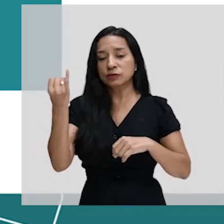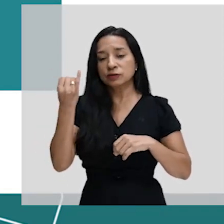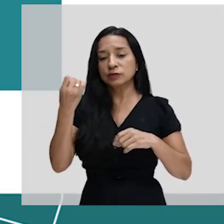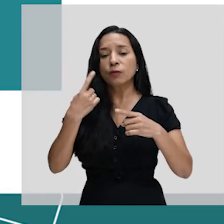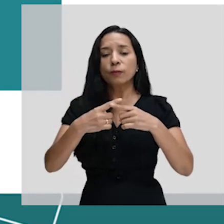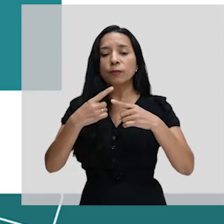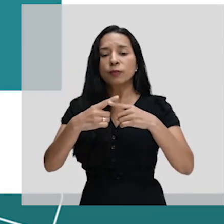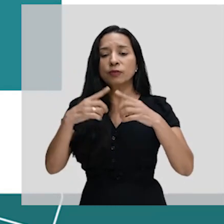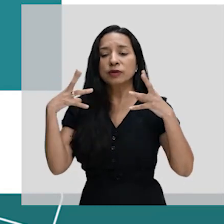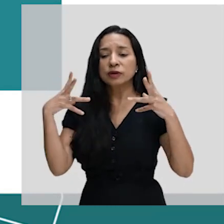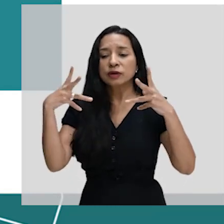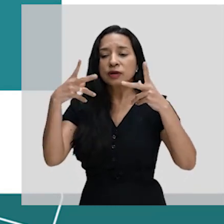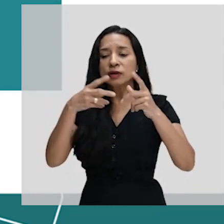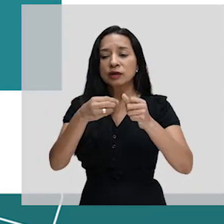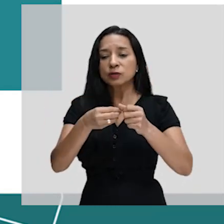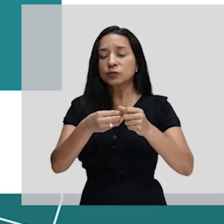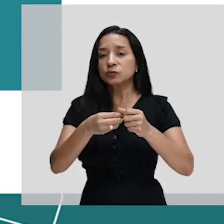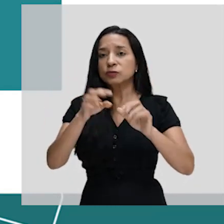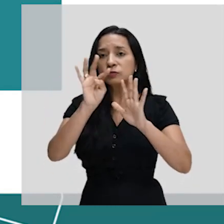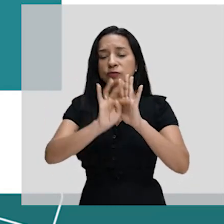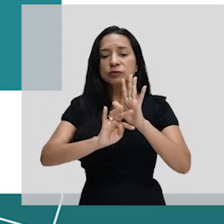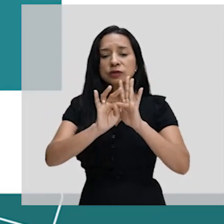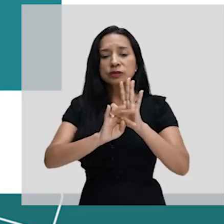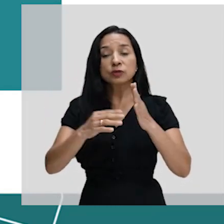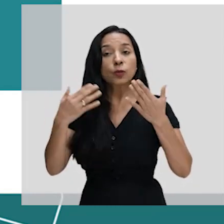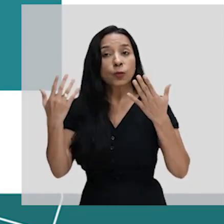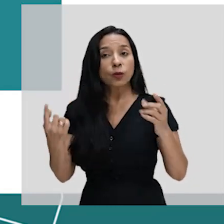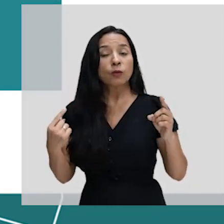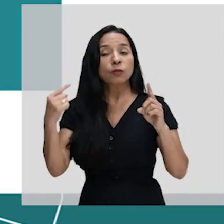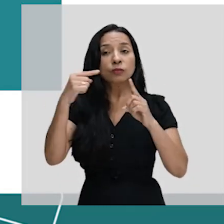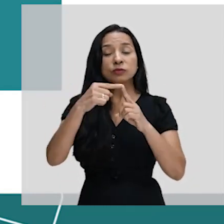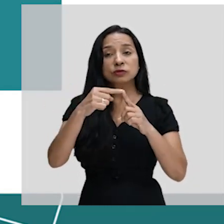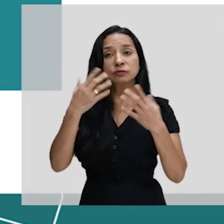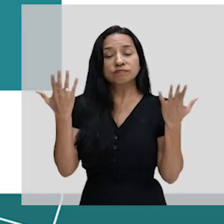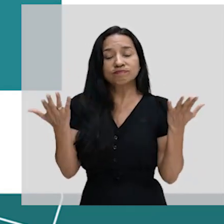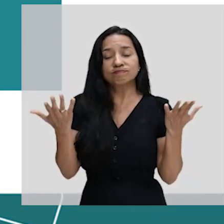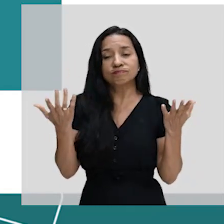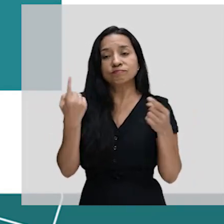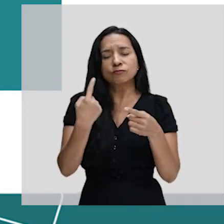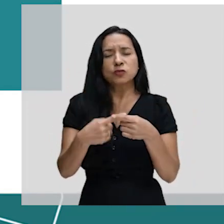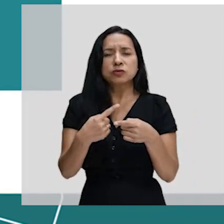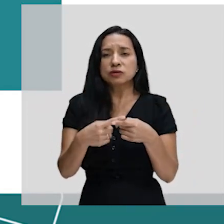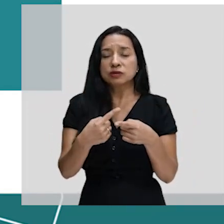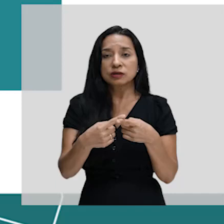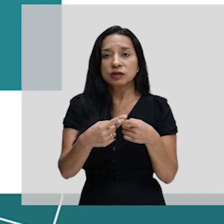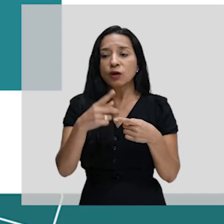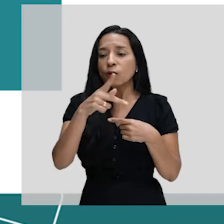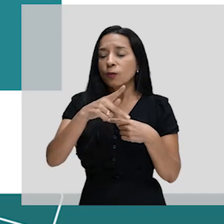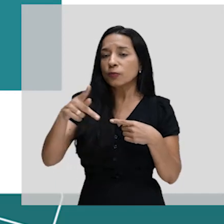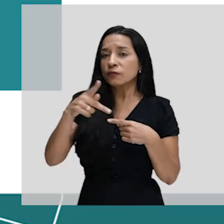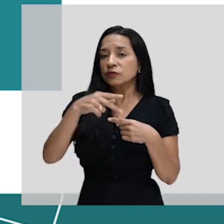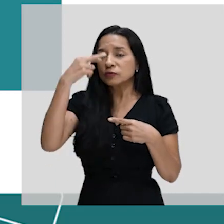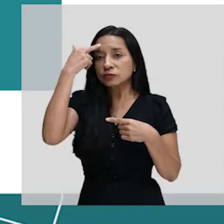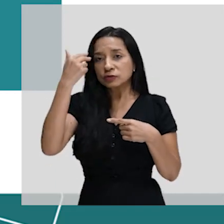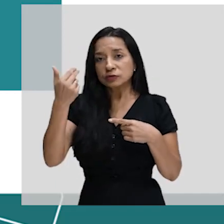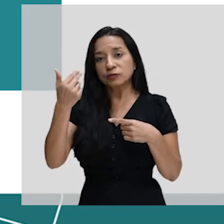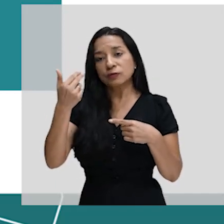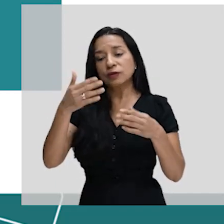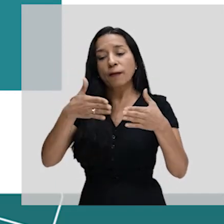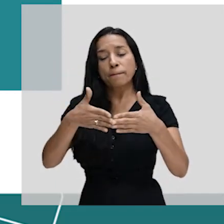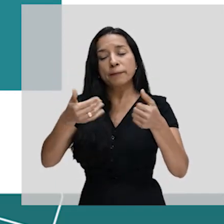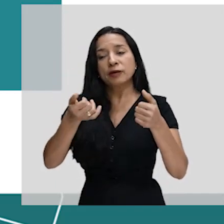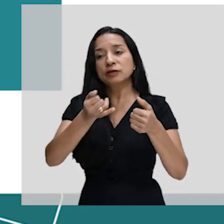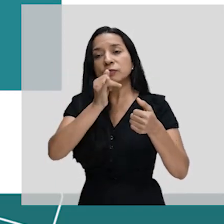resumimos um texto e qual a finalidade do resumo? Diz aí. Por que o professor de história pede para você,